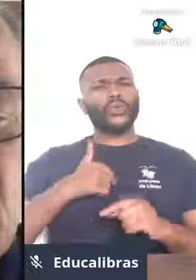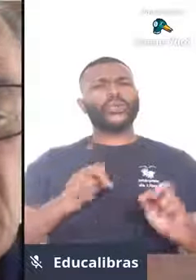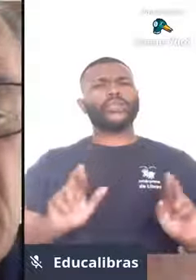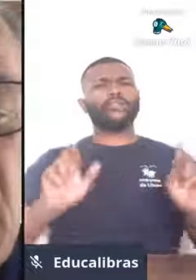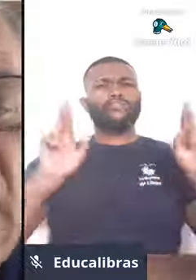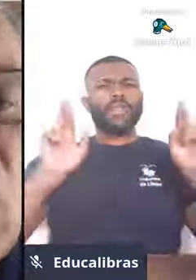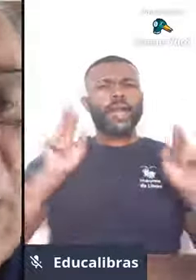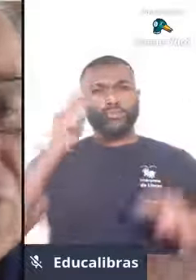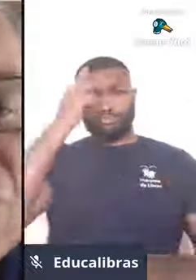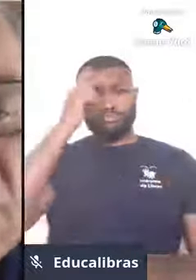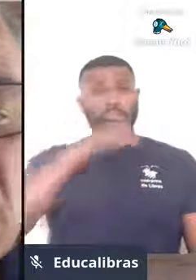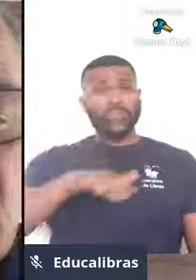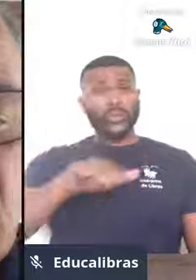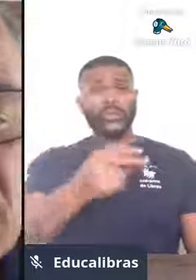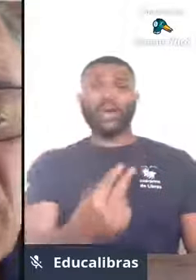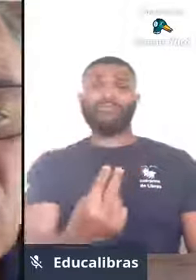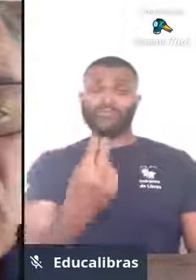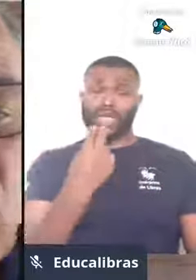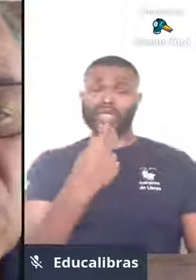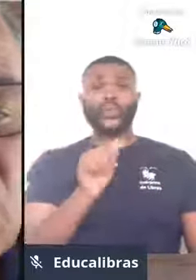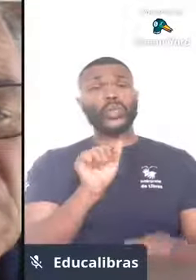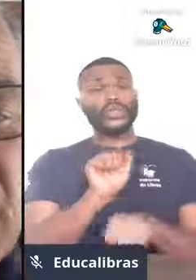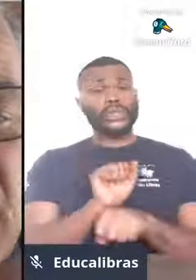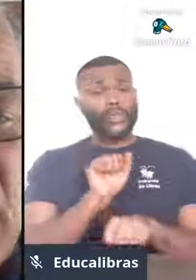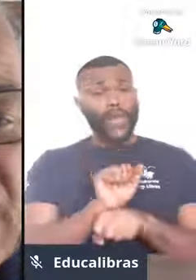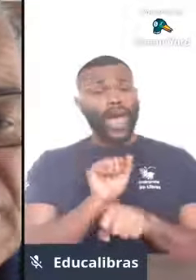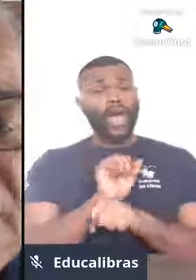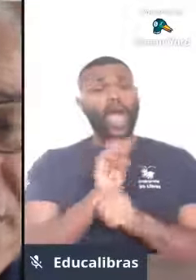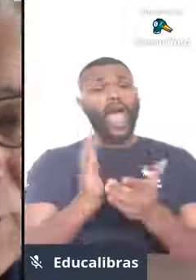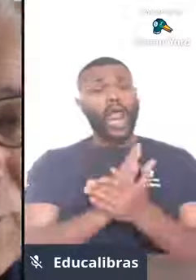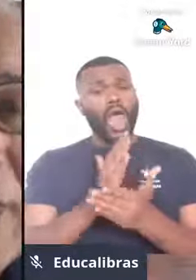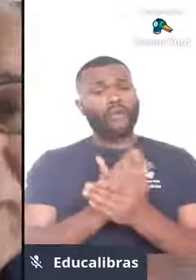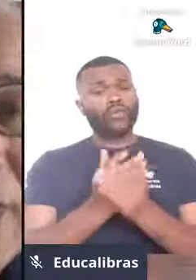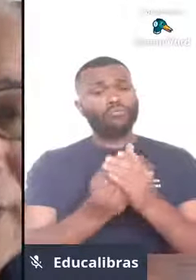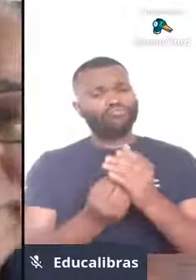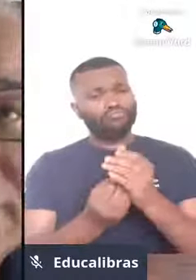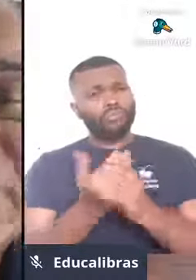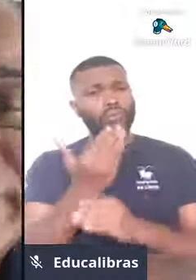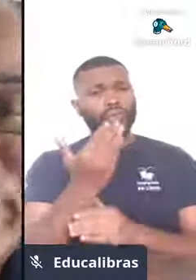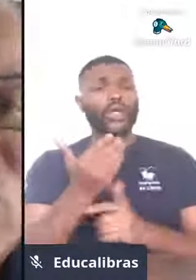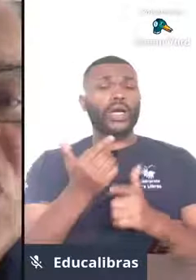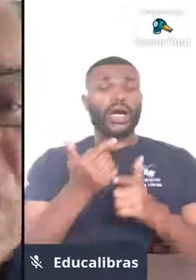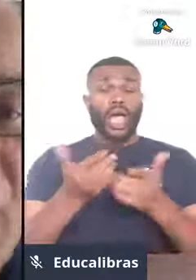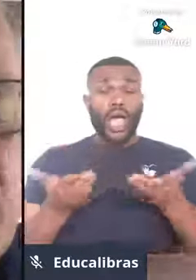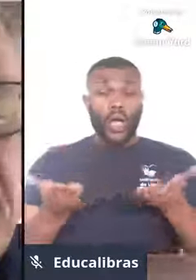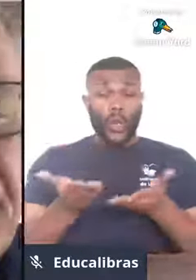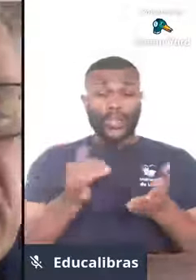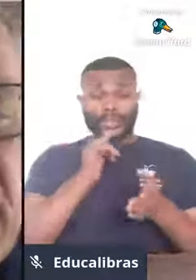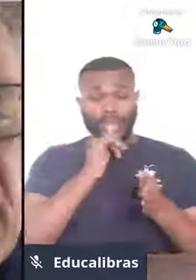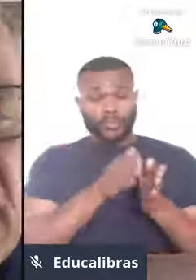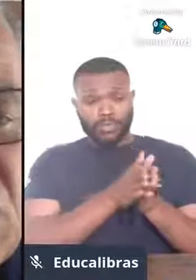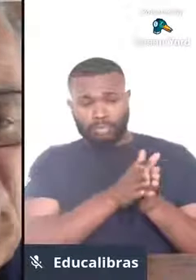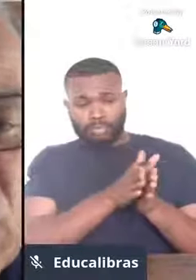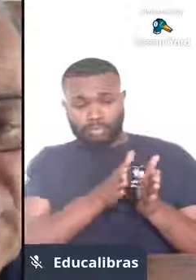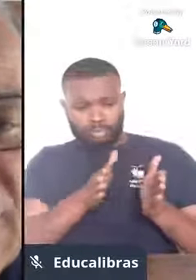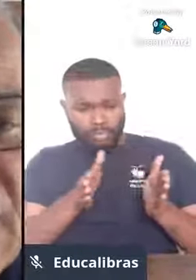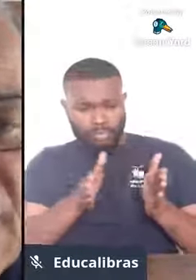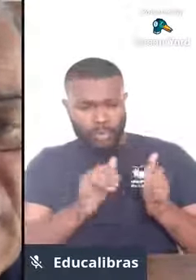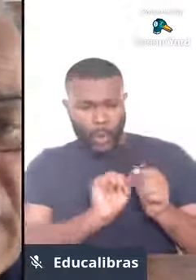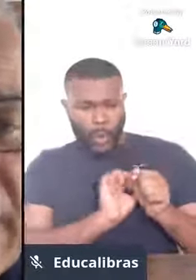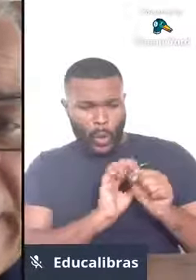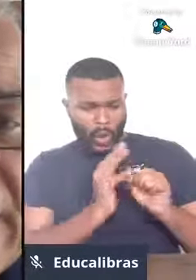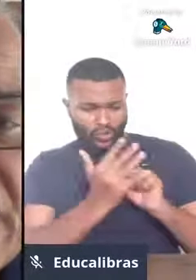vendo aguardem um lançamento próximo, assim que acabar esse problema mundial, né, que a gente